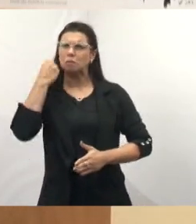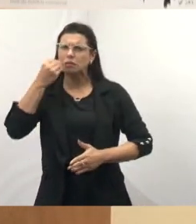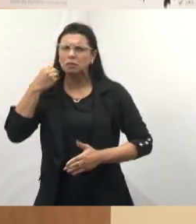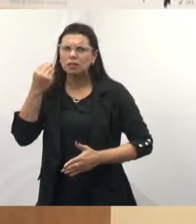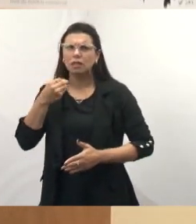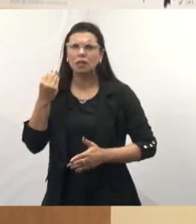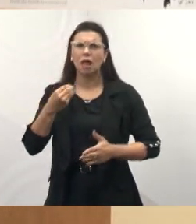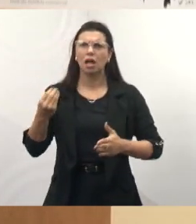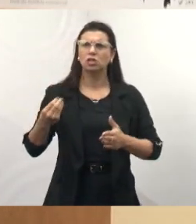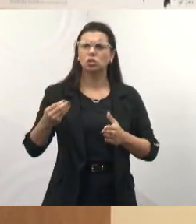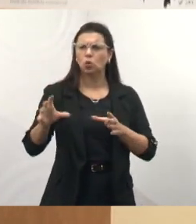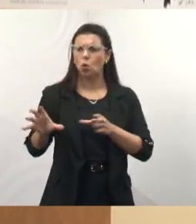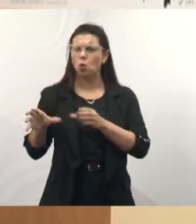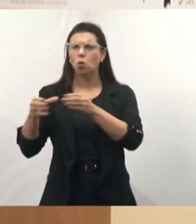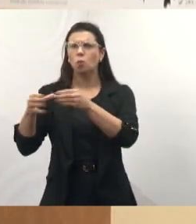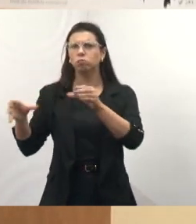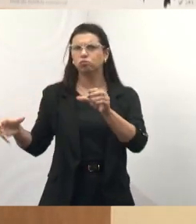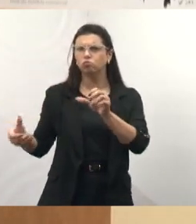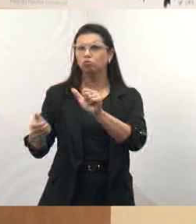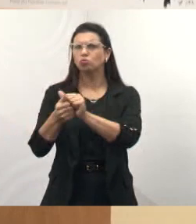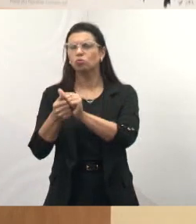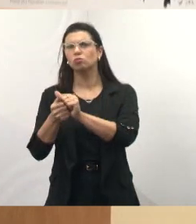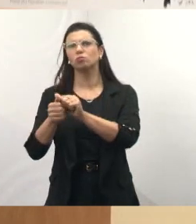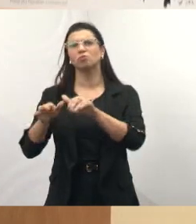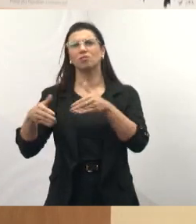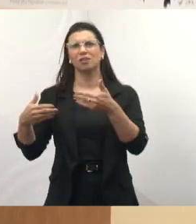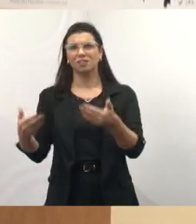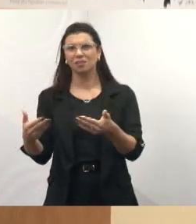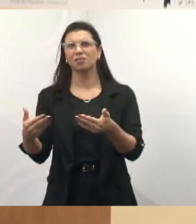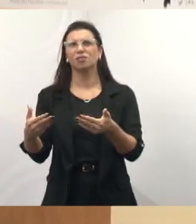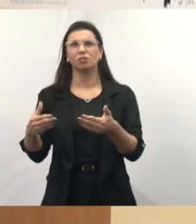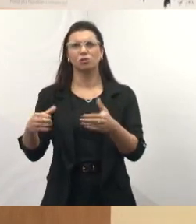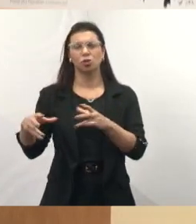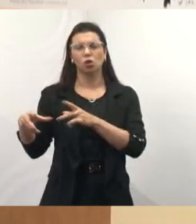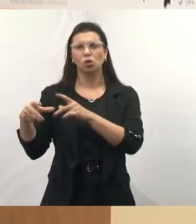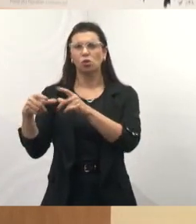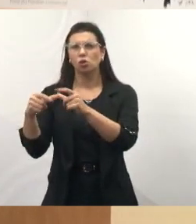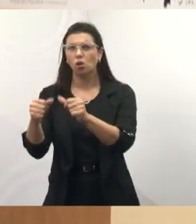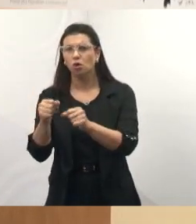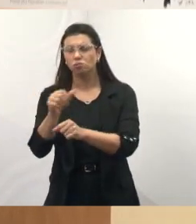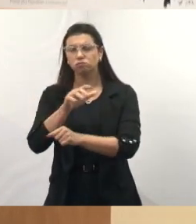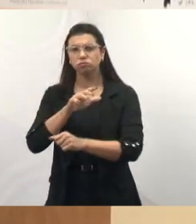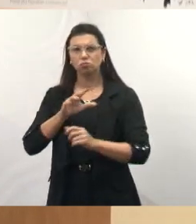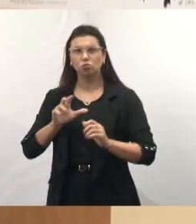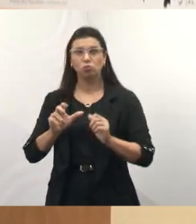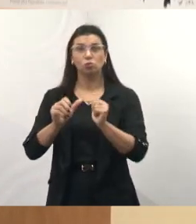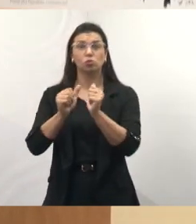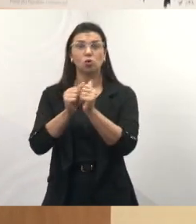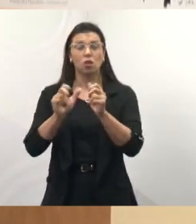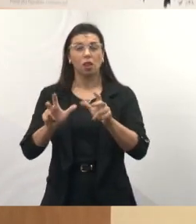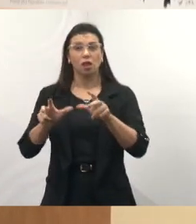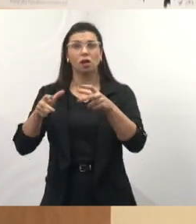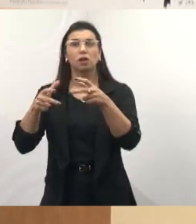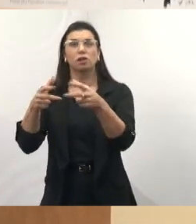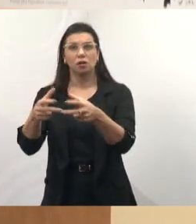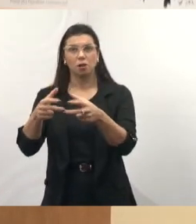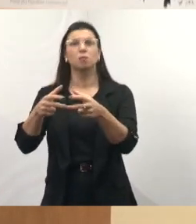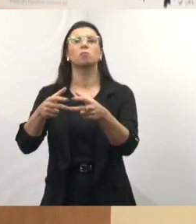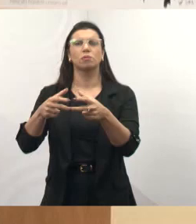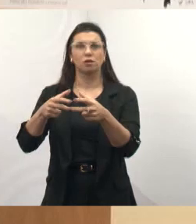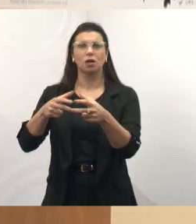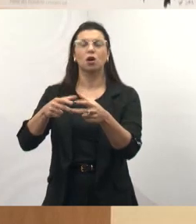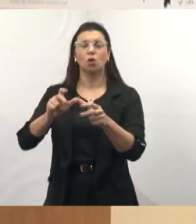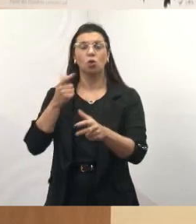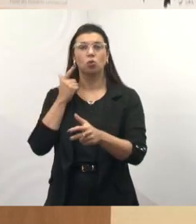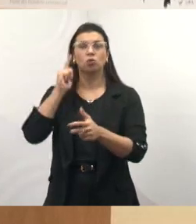especialistas, dá um parecer favorável, este parecer cria um certo dever da Câmara por seus